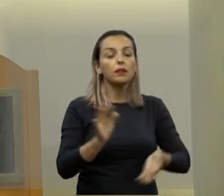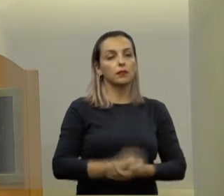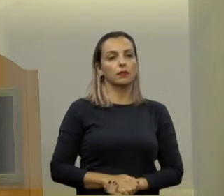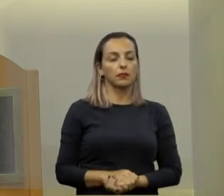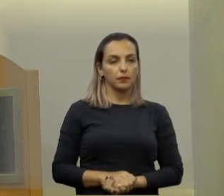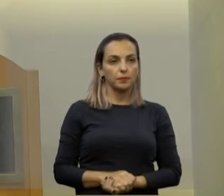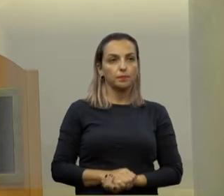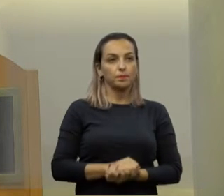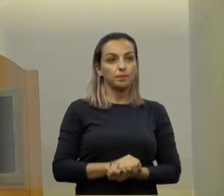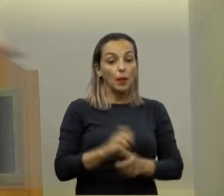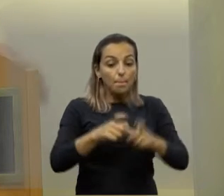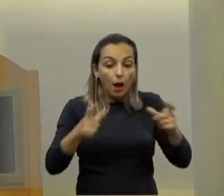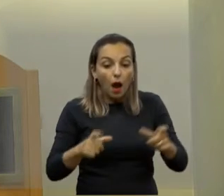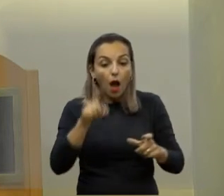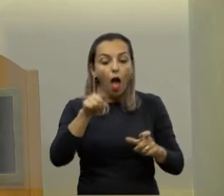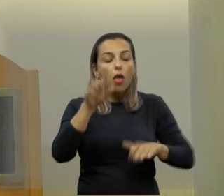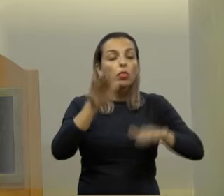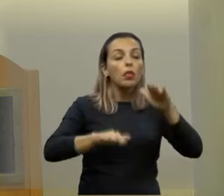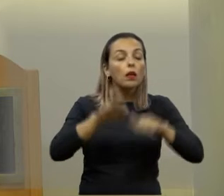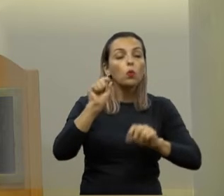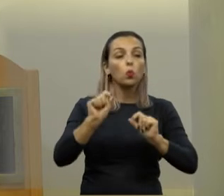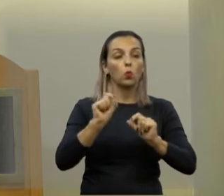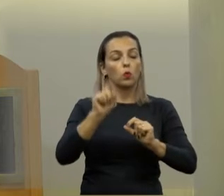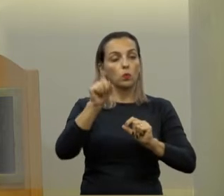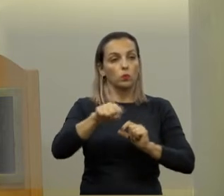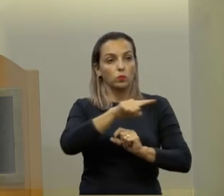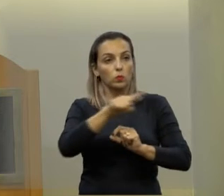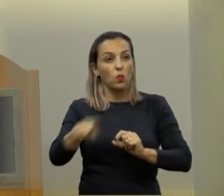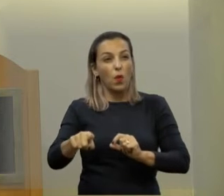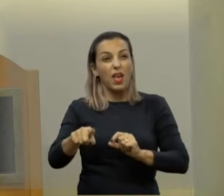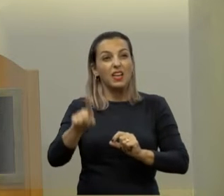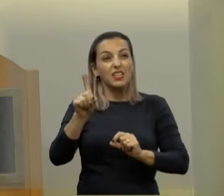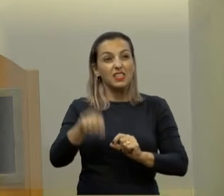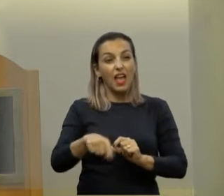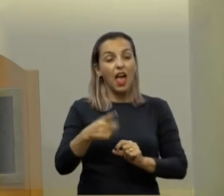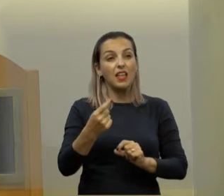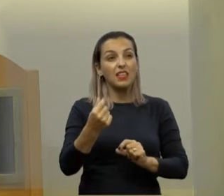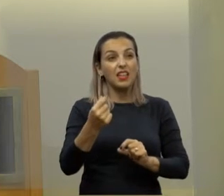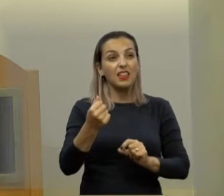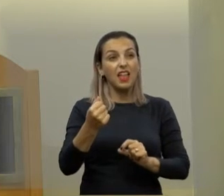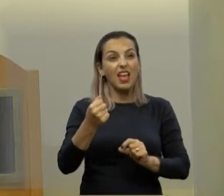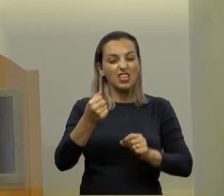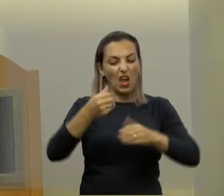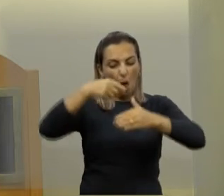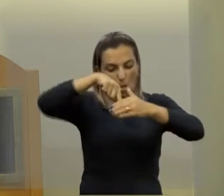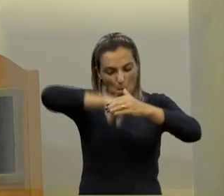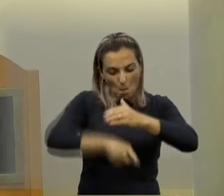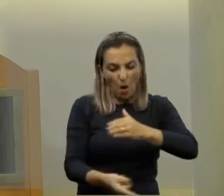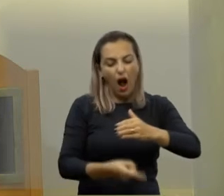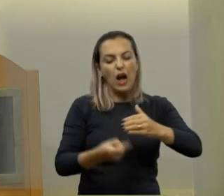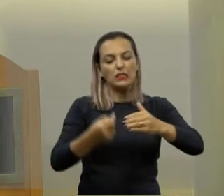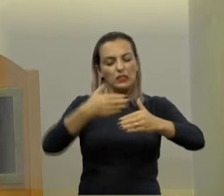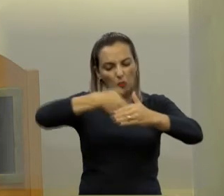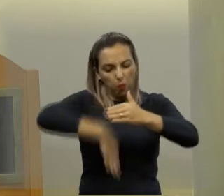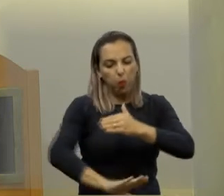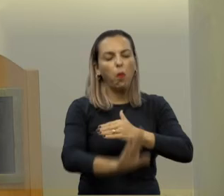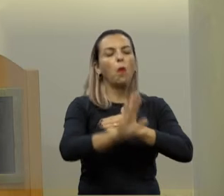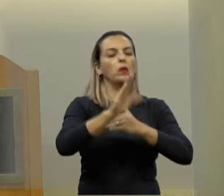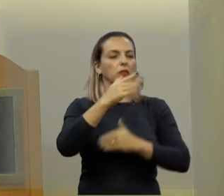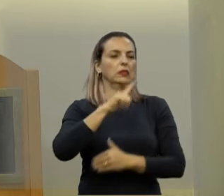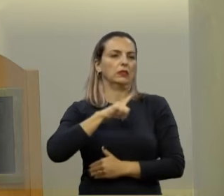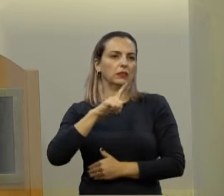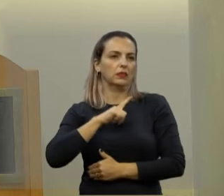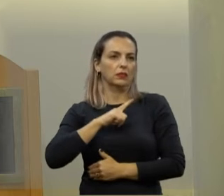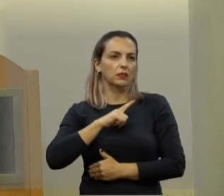aqui na maioria das vezes são os que ficam compassivo dos buracos na porta das suas casas